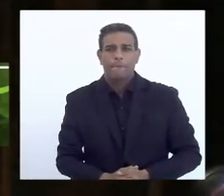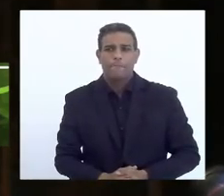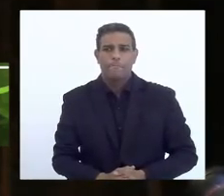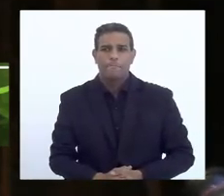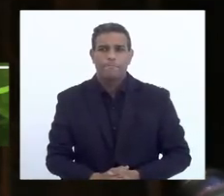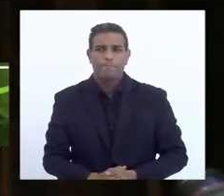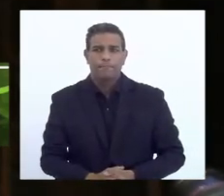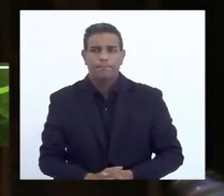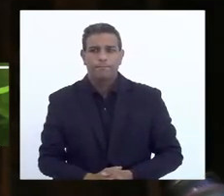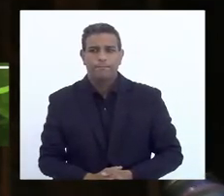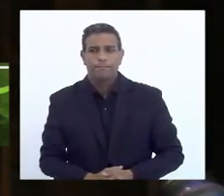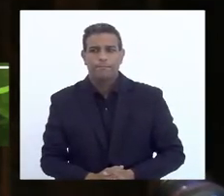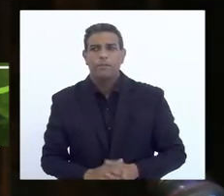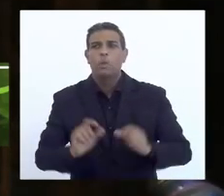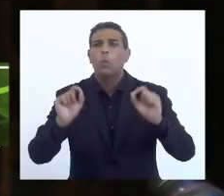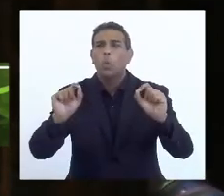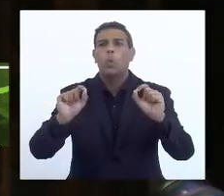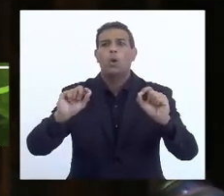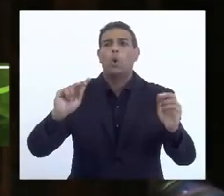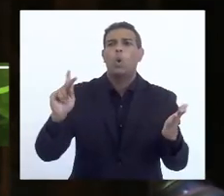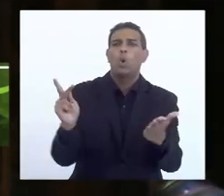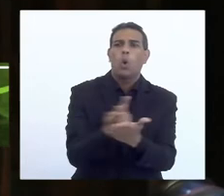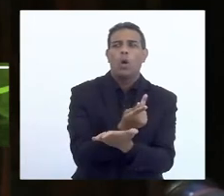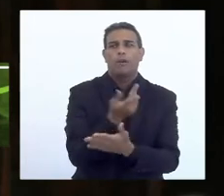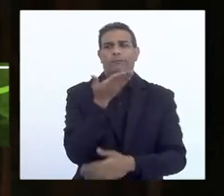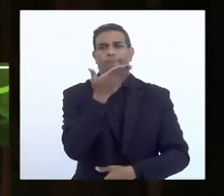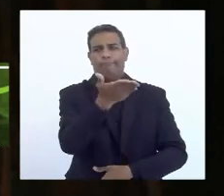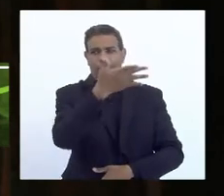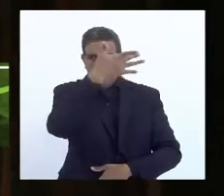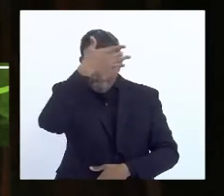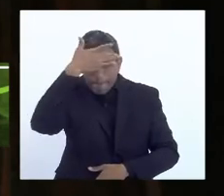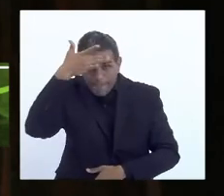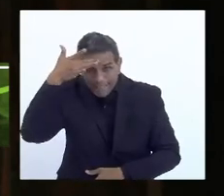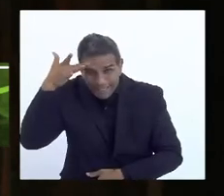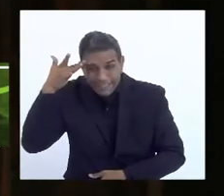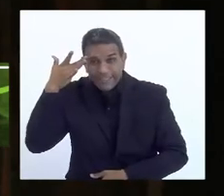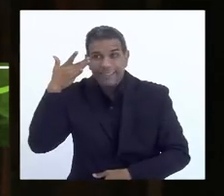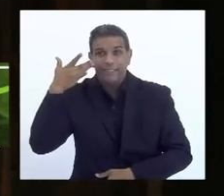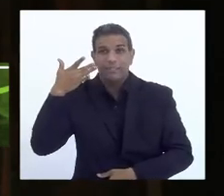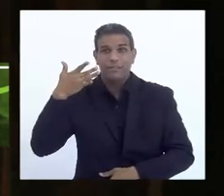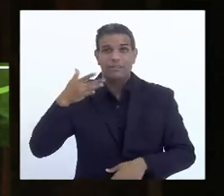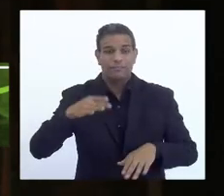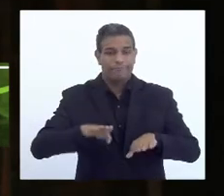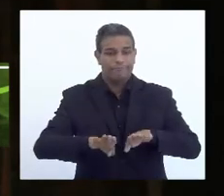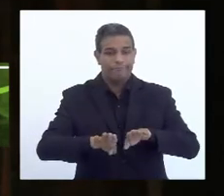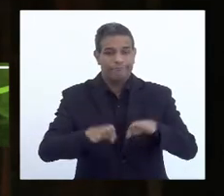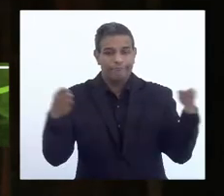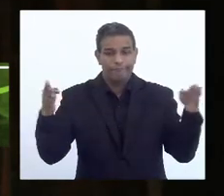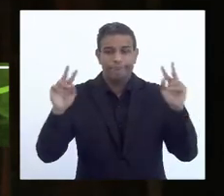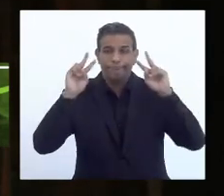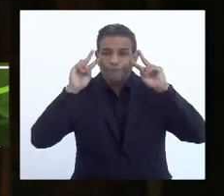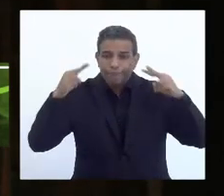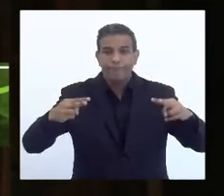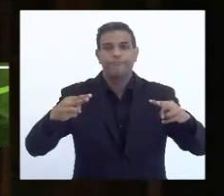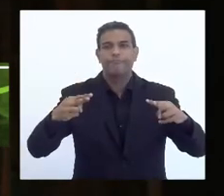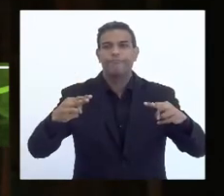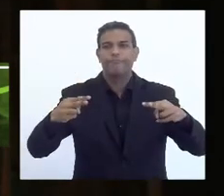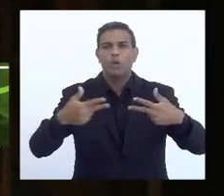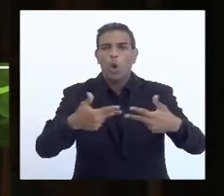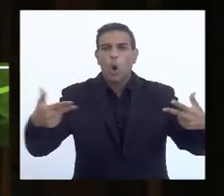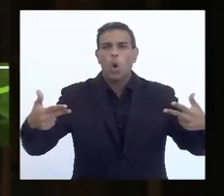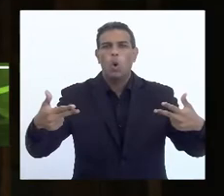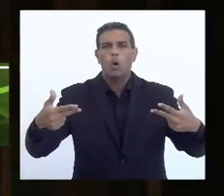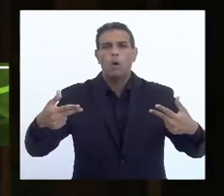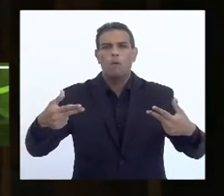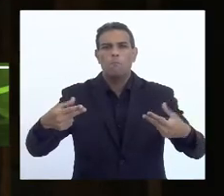E, em algum momento, um dos cidadãos de bem, que estava nesse ato, abriu a mala do carro e a mala estava cheia de sinalizadores. Ele